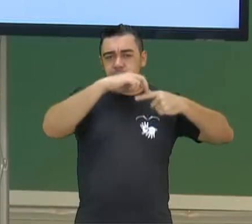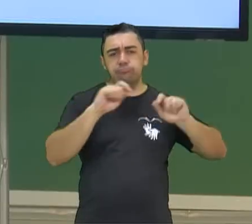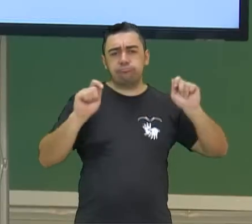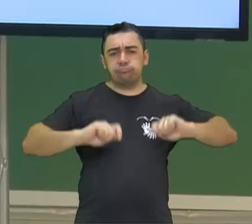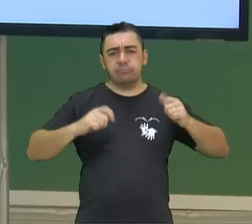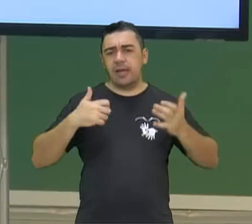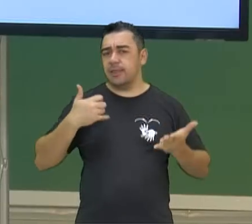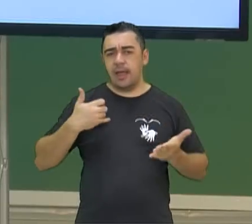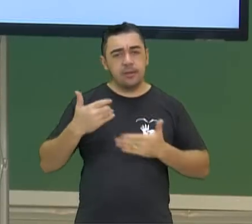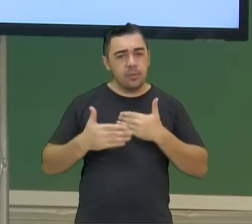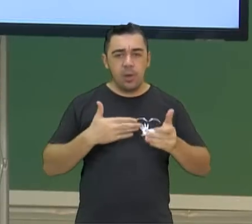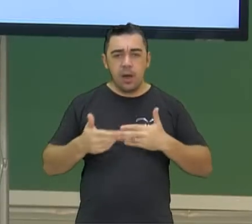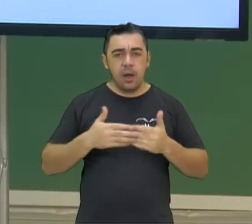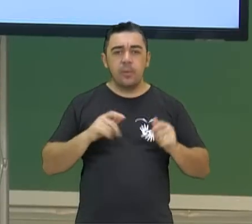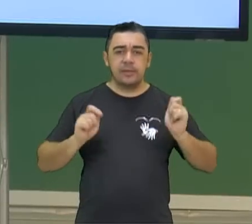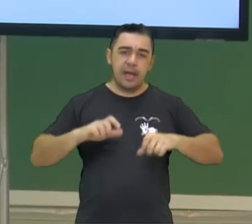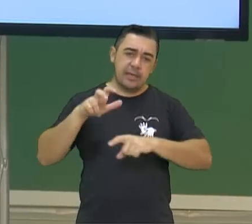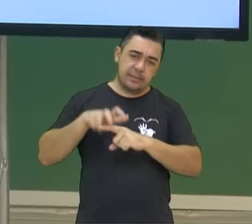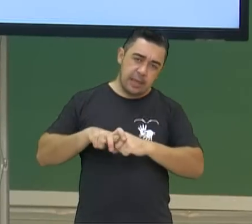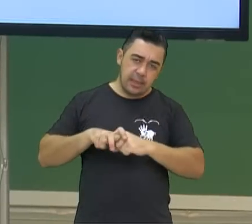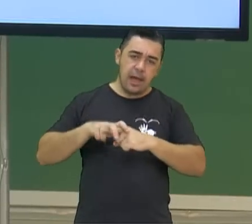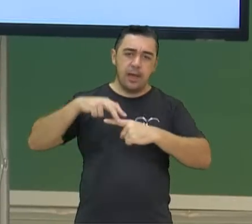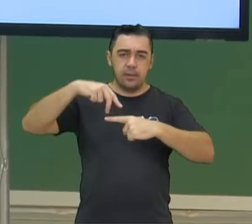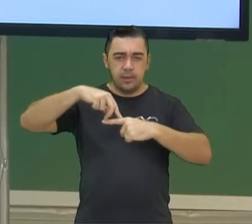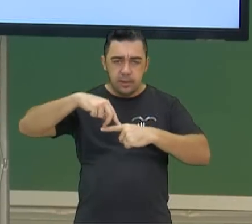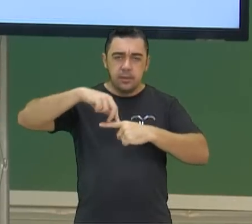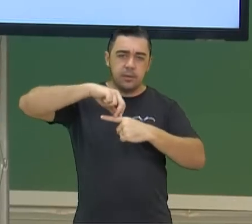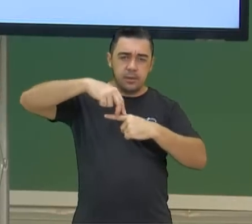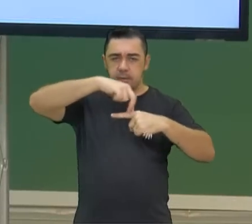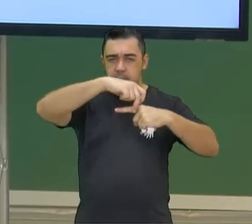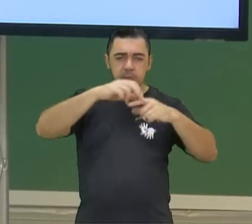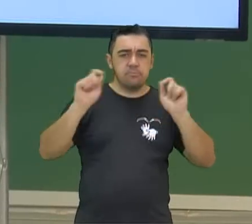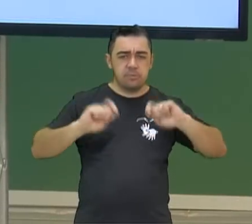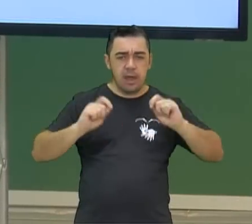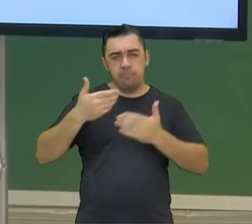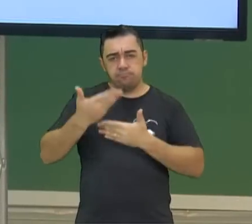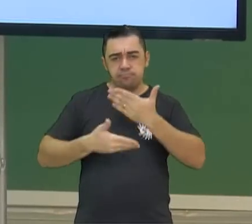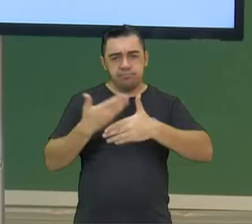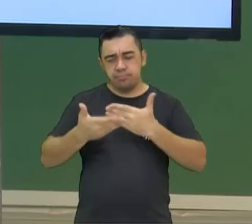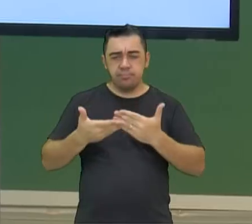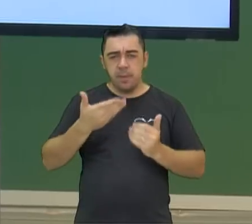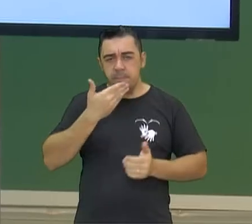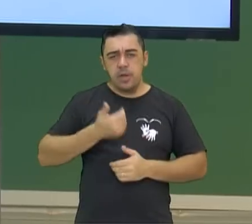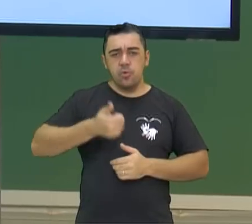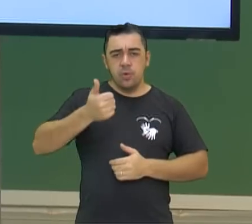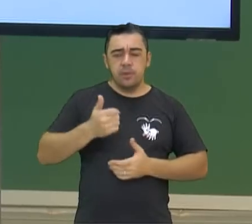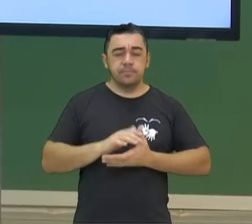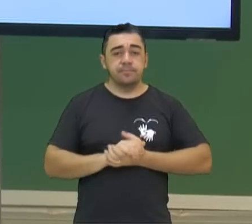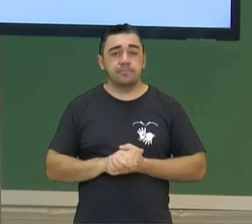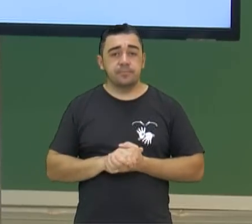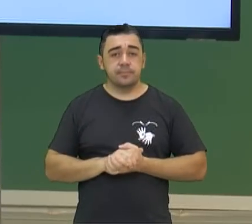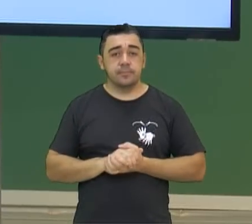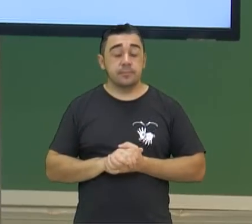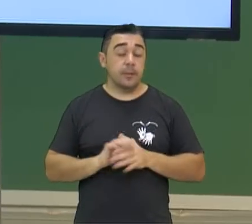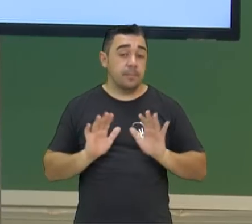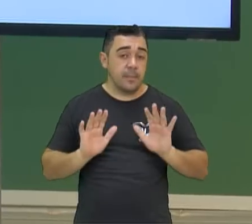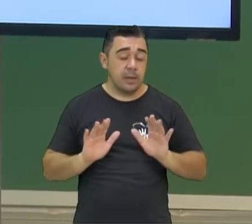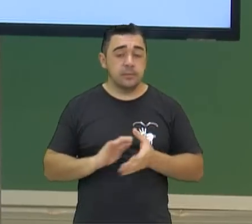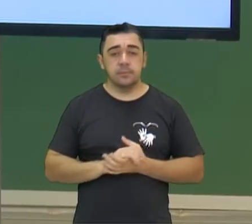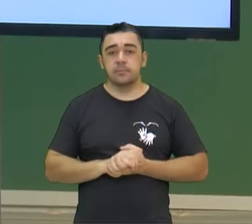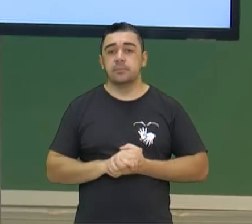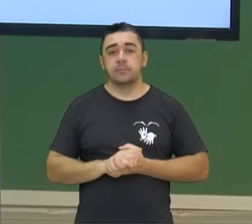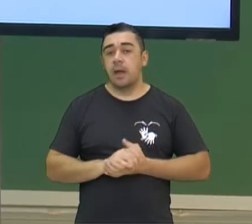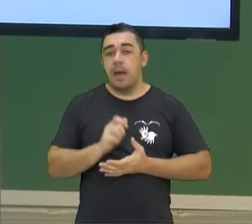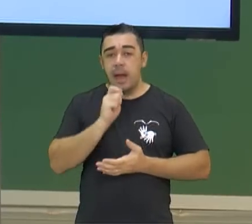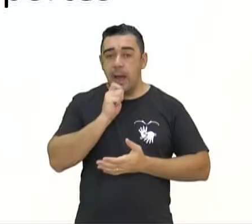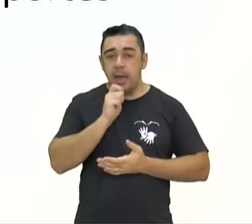As pessoas vão meio que sentado, meio que se apoiando e aí vão melhorando o seu desempenho. Entretanto, ainda não